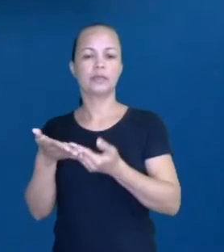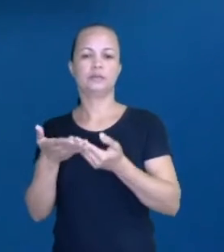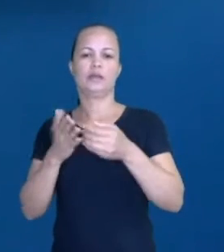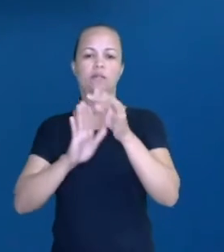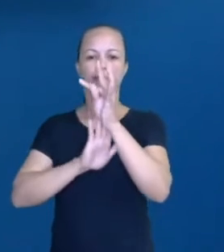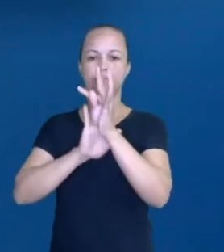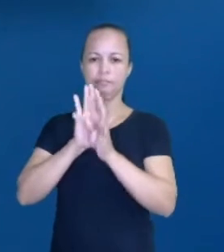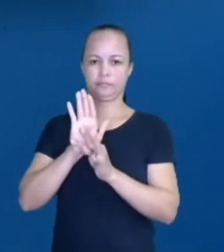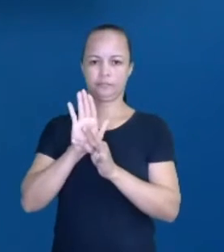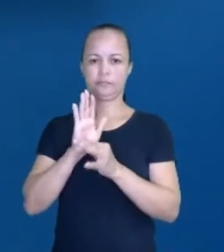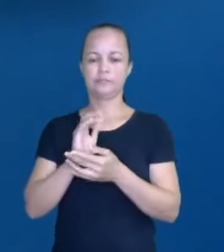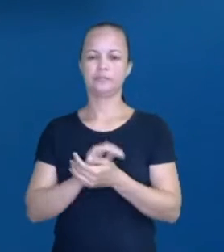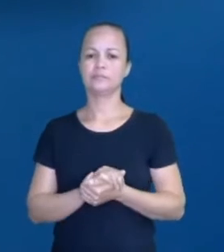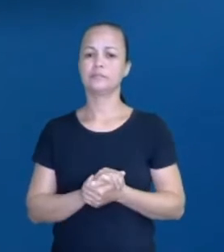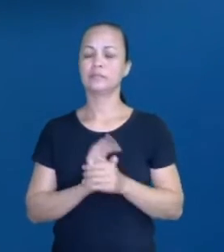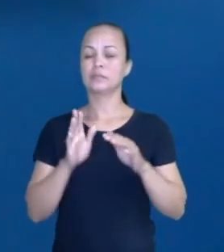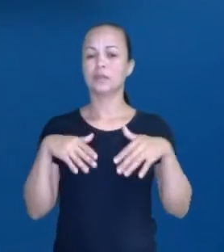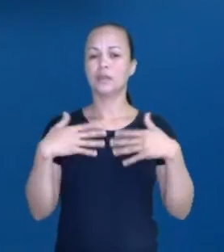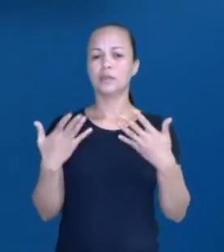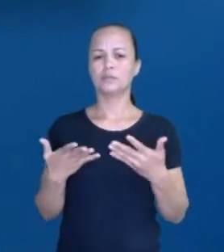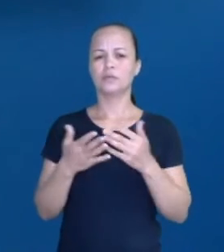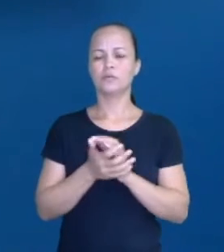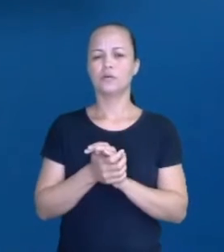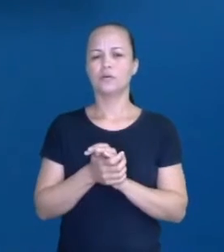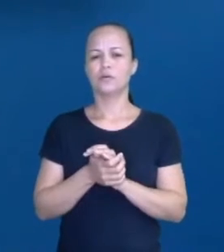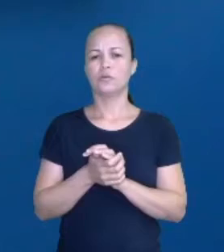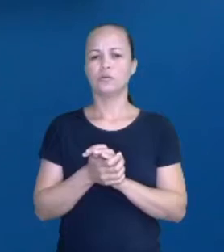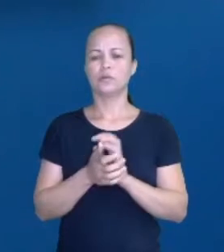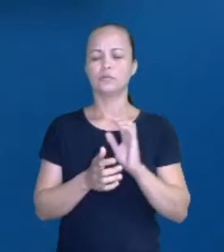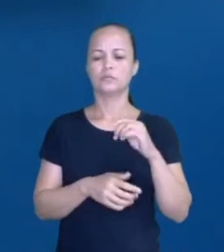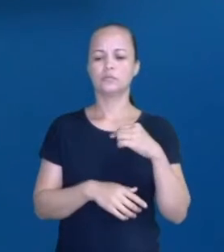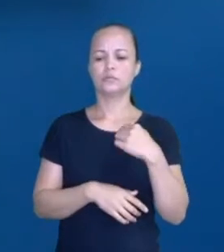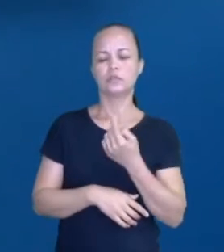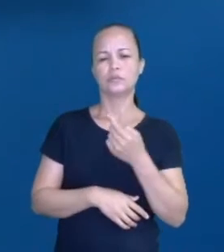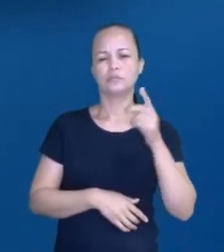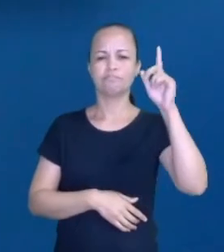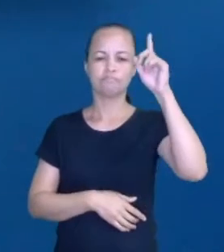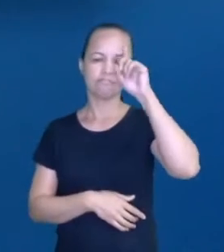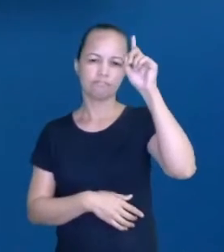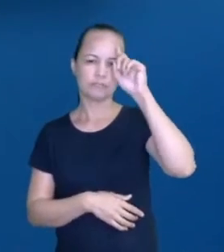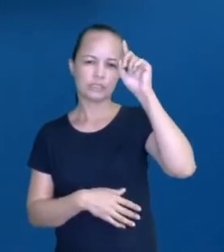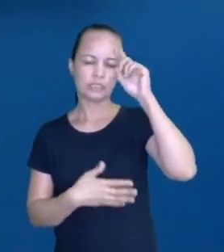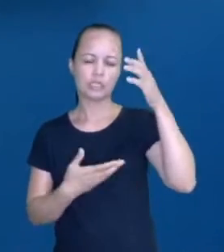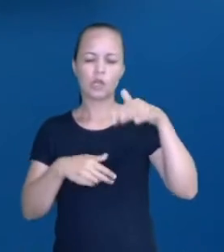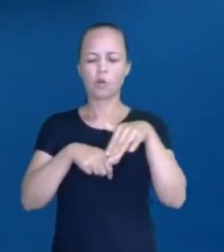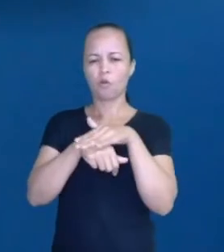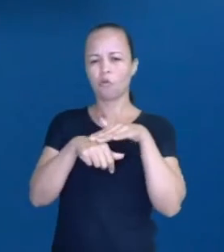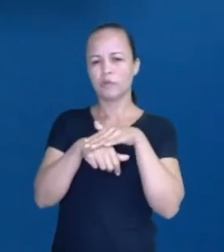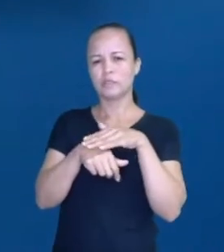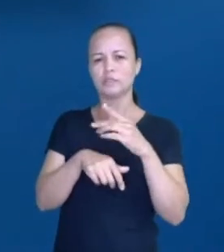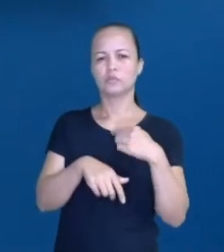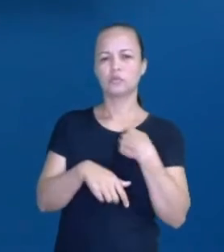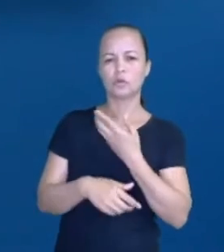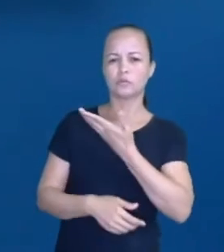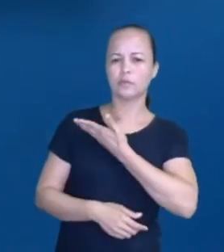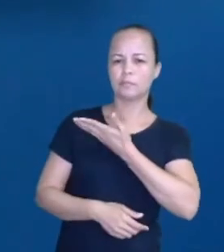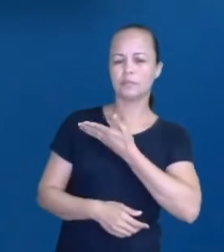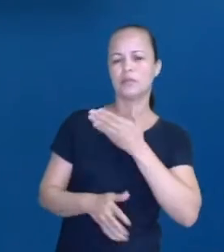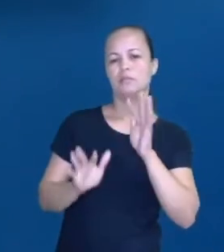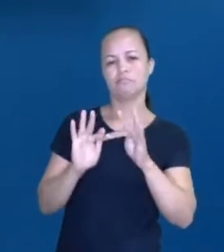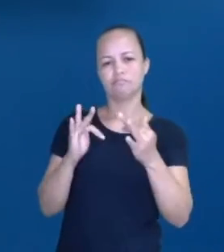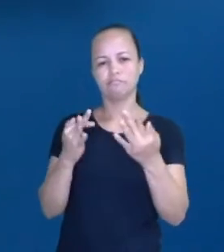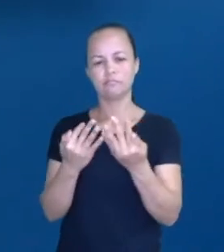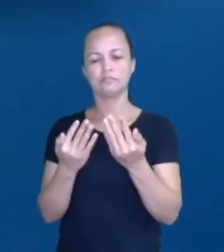texto. Então, assim, quando a gente está no dia a dia, conversando com nossos amigos, com nossos